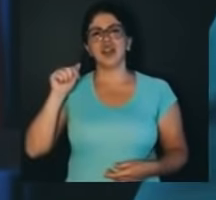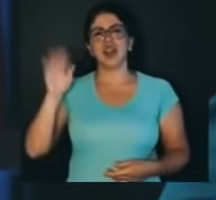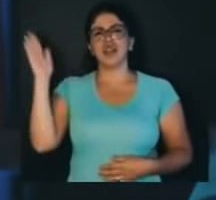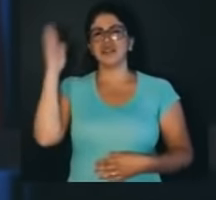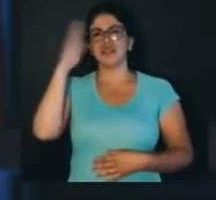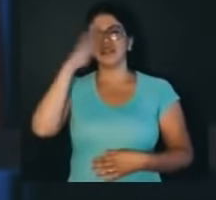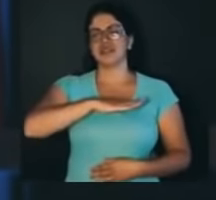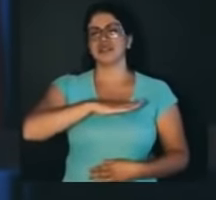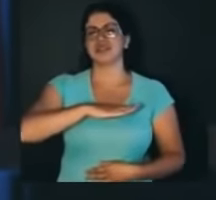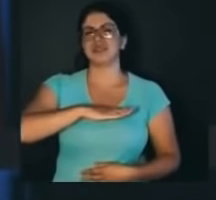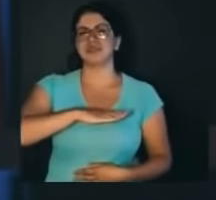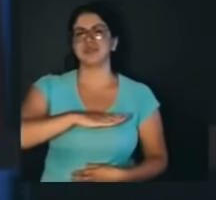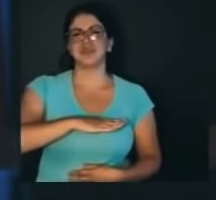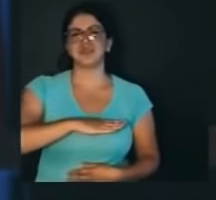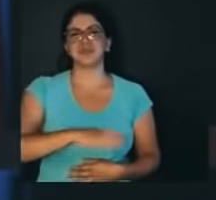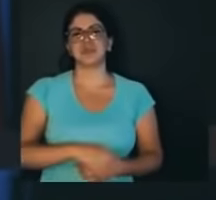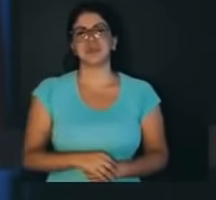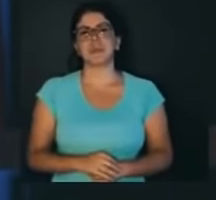discípulos,